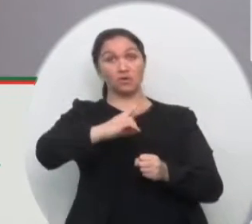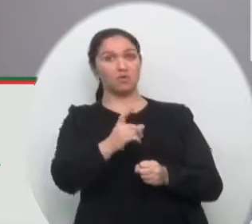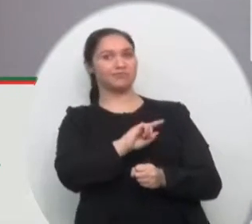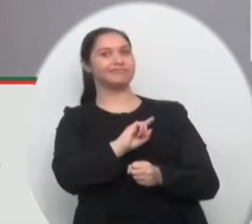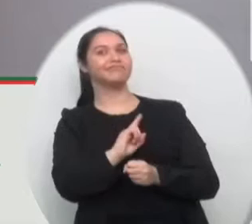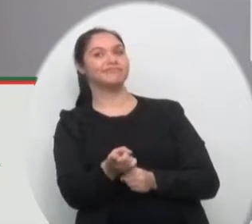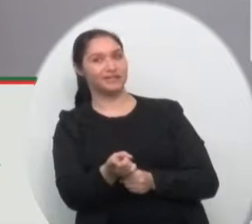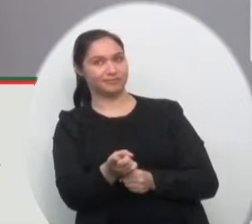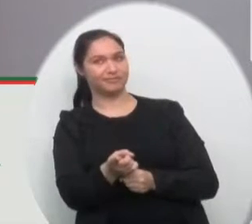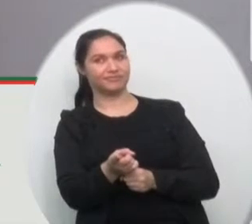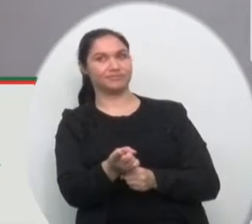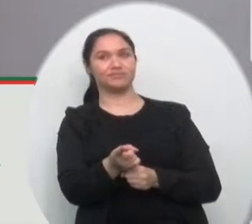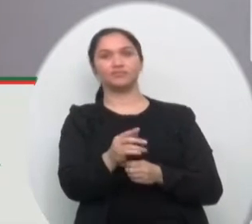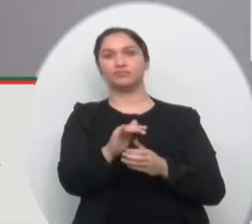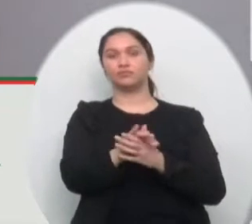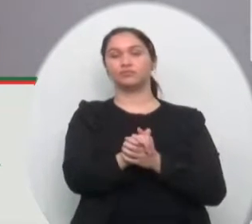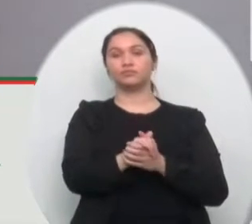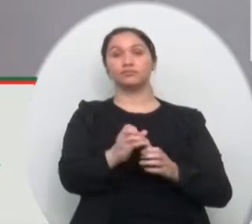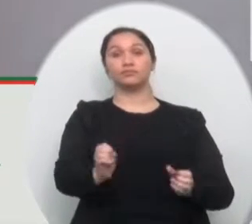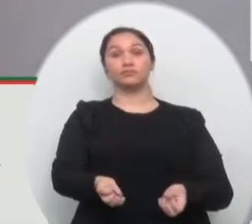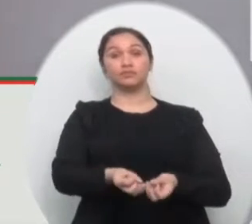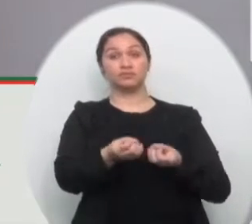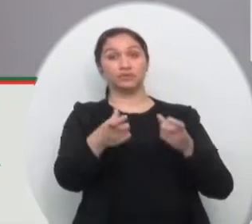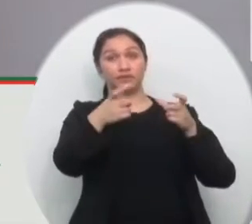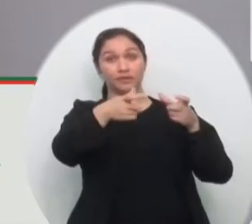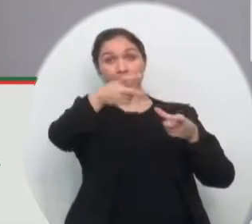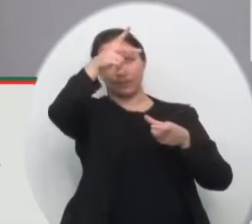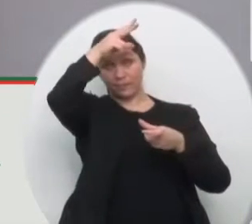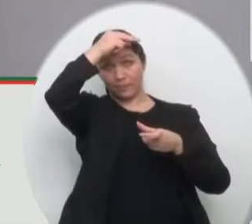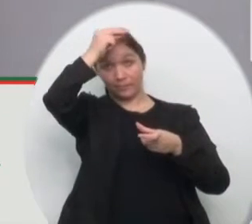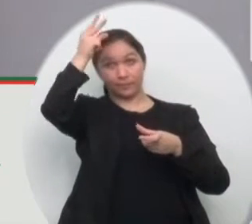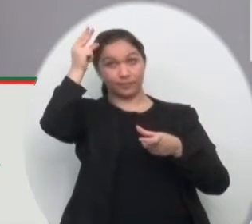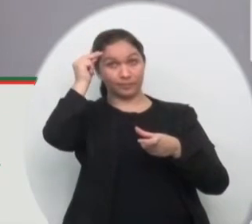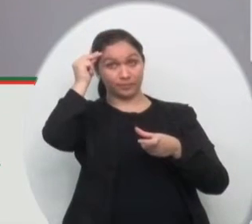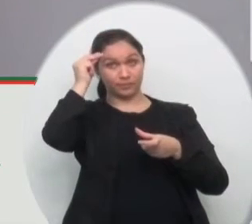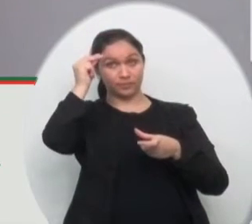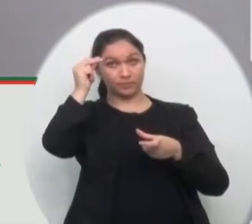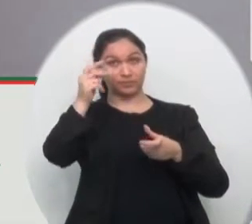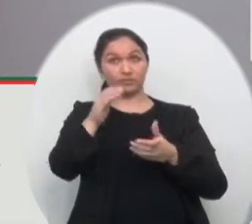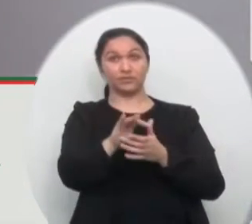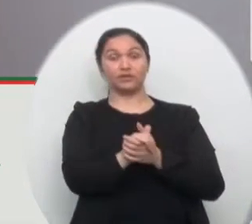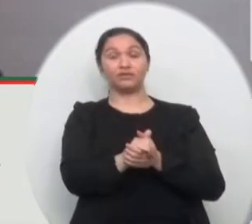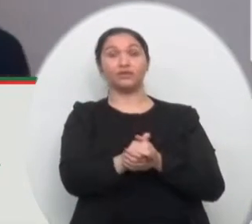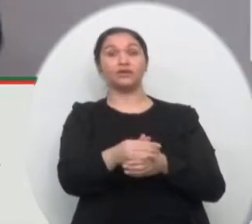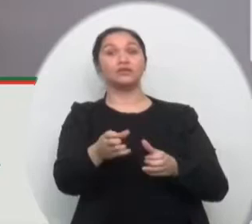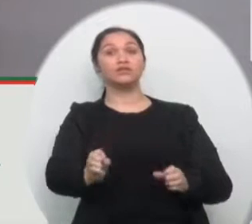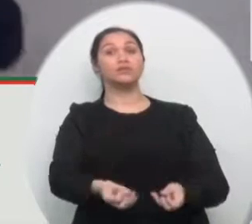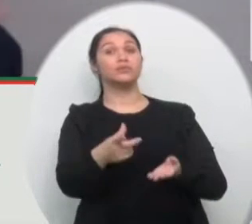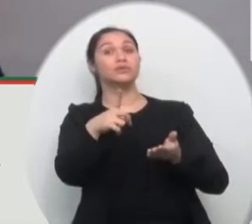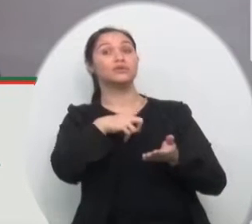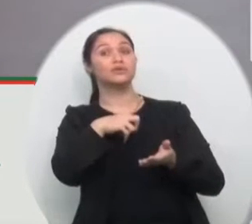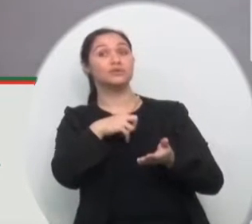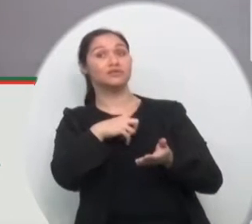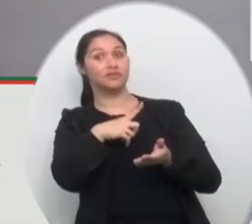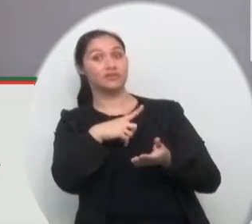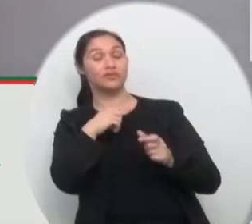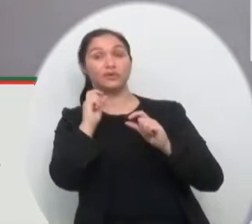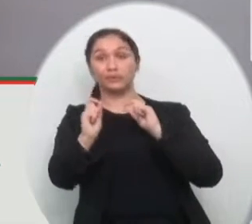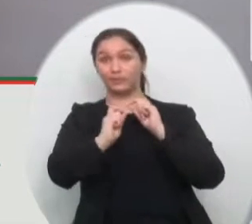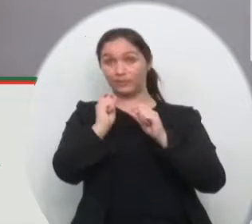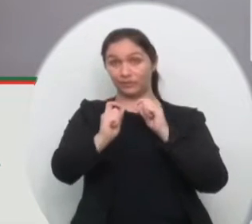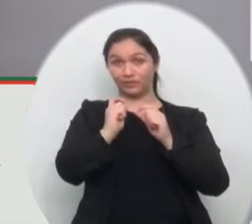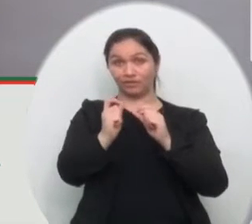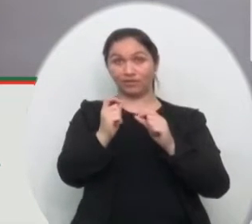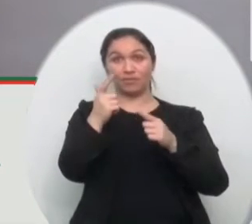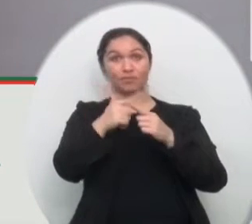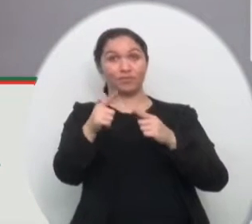na JBS ali, ele ameaçou caçar o alvará de licença ali. E a empresa, na hora, conseguiu já se